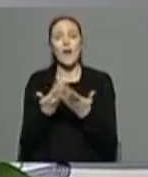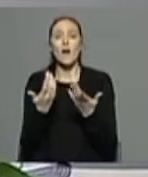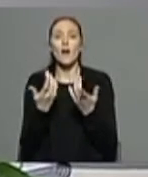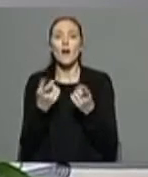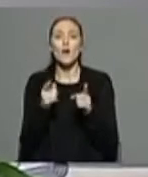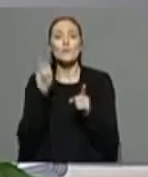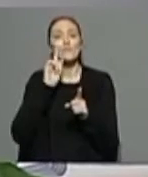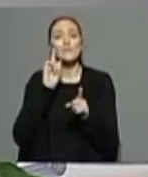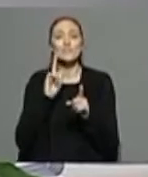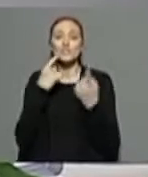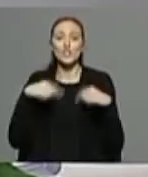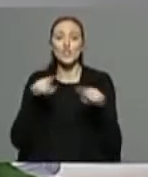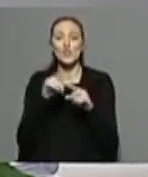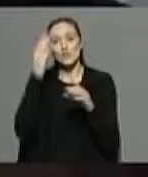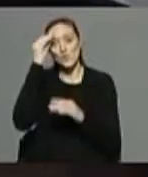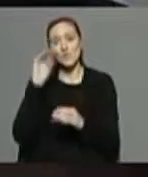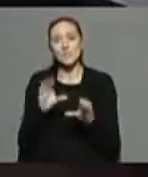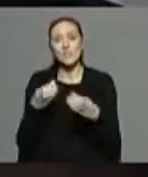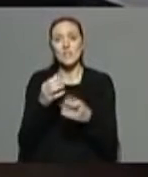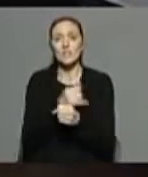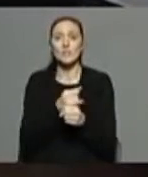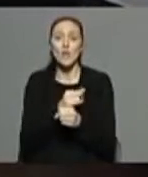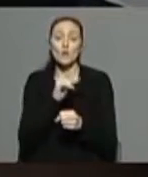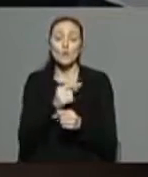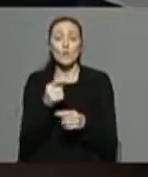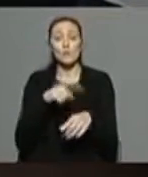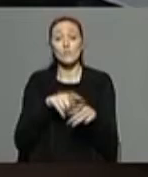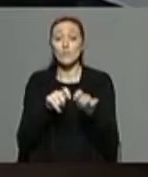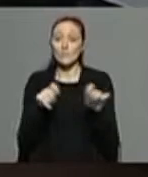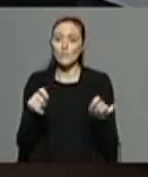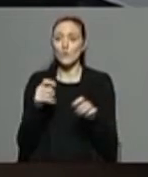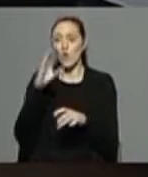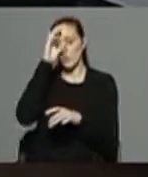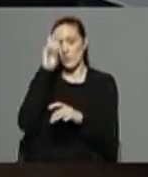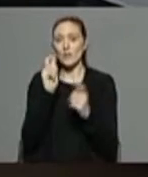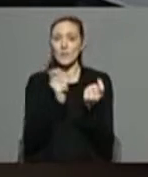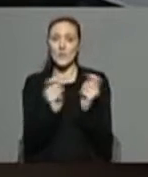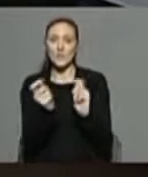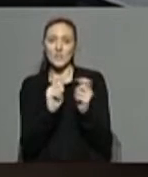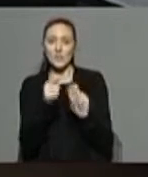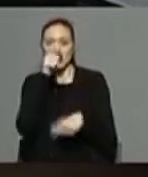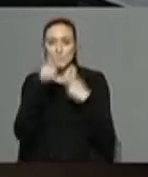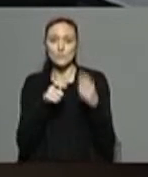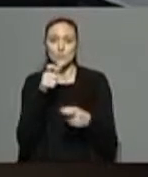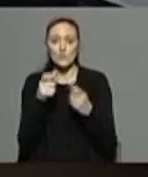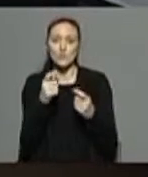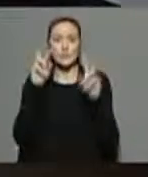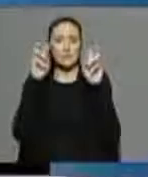Conselhos de Ilha, uma vez que constituem um momento para o Governo debater as suas opções com os conselheiros em relação a várias matérias.